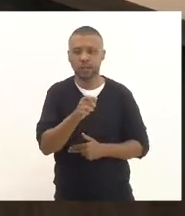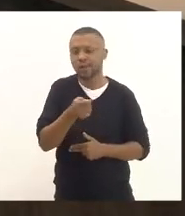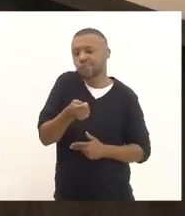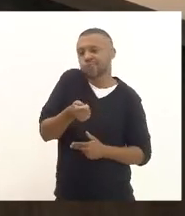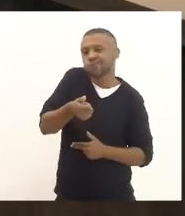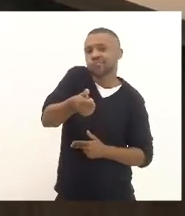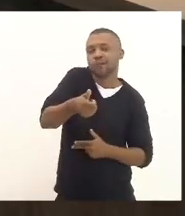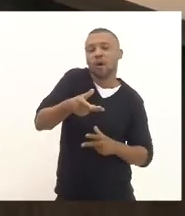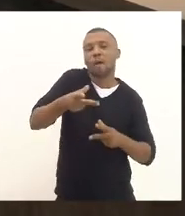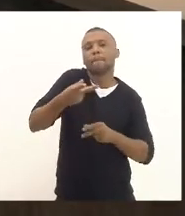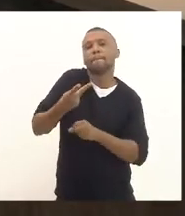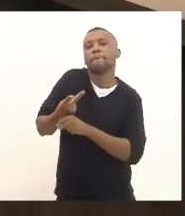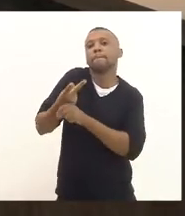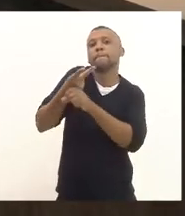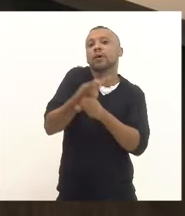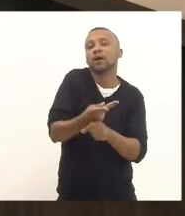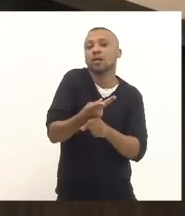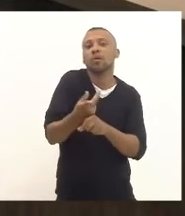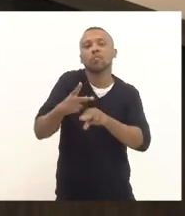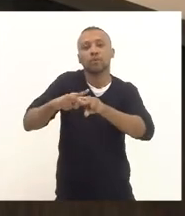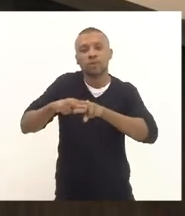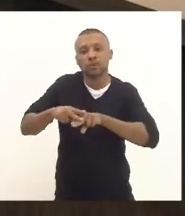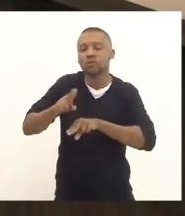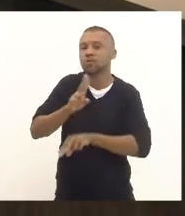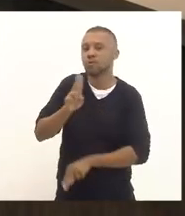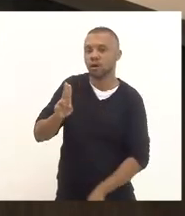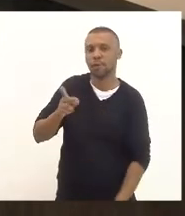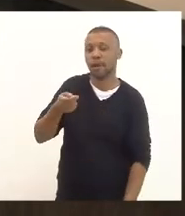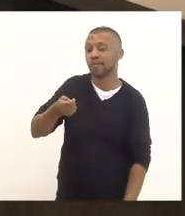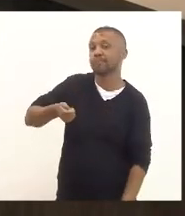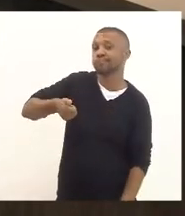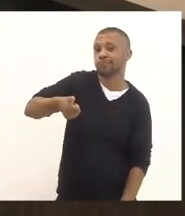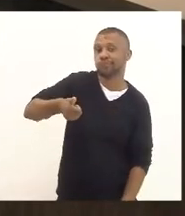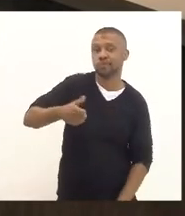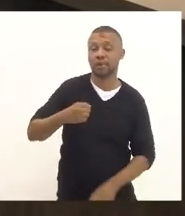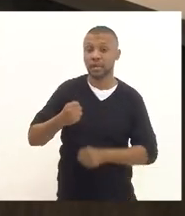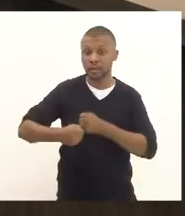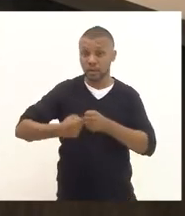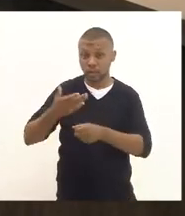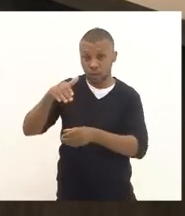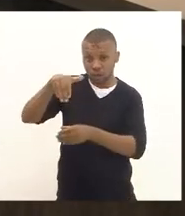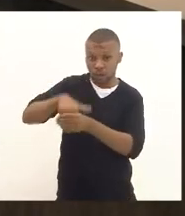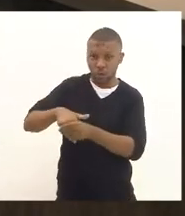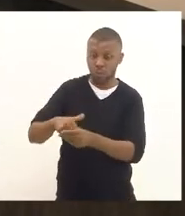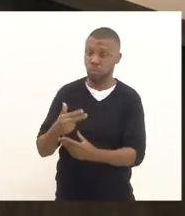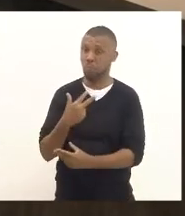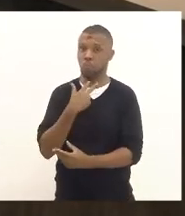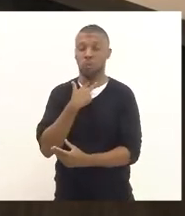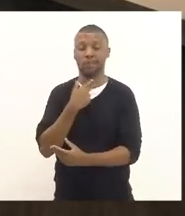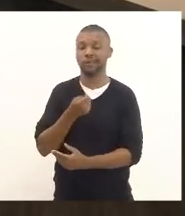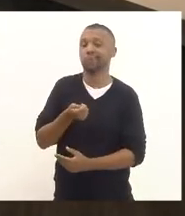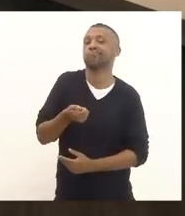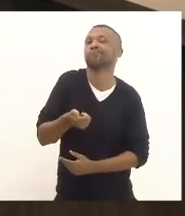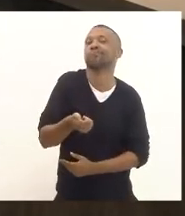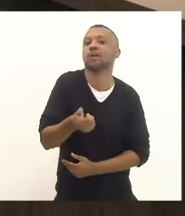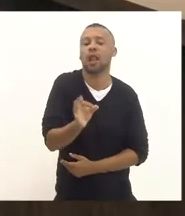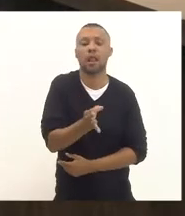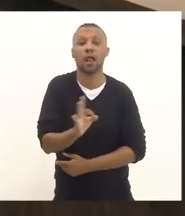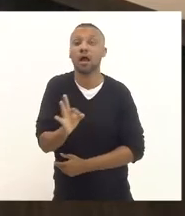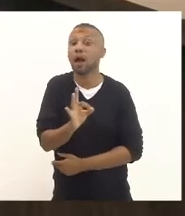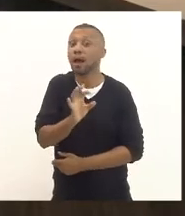uma benesse por isso chama-se benefício em ano eleitoral não pode ser concedido o